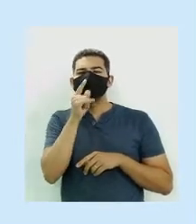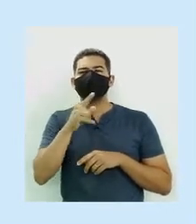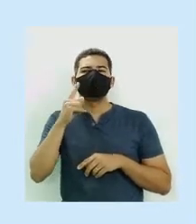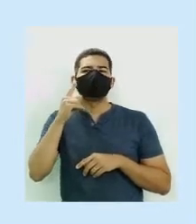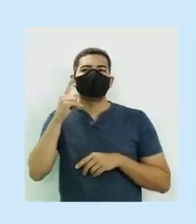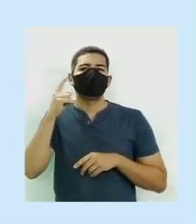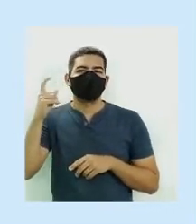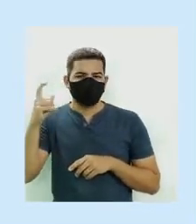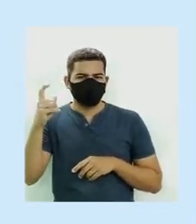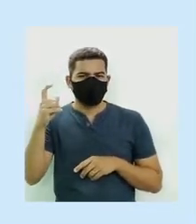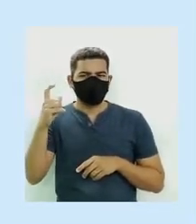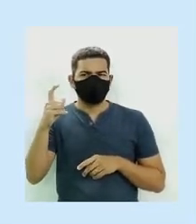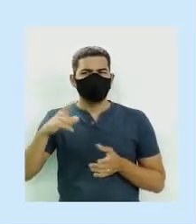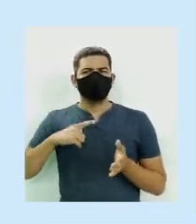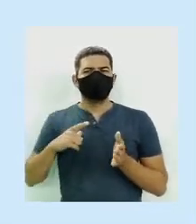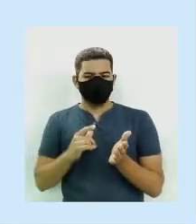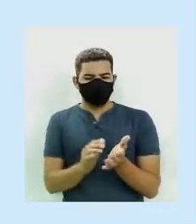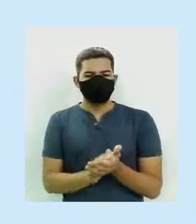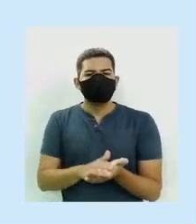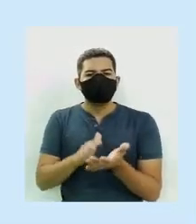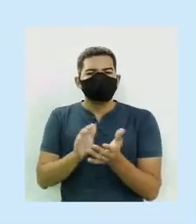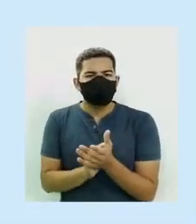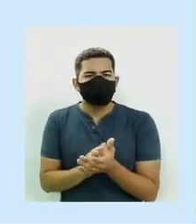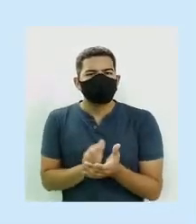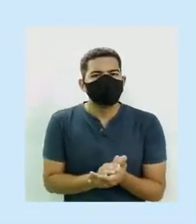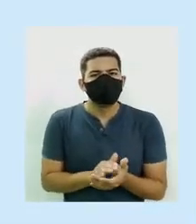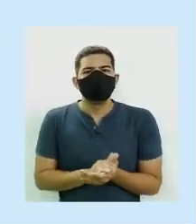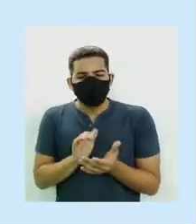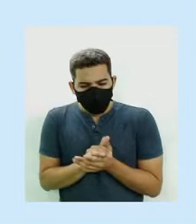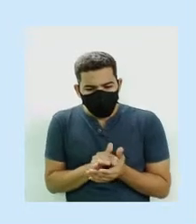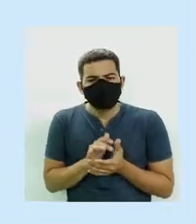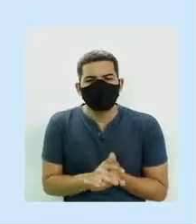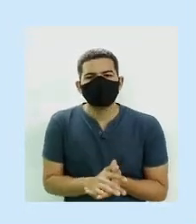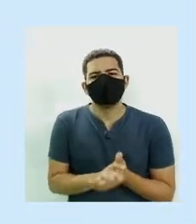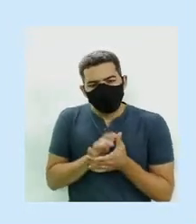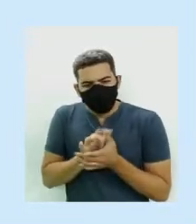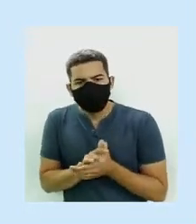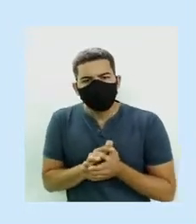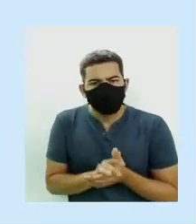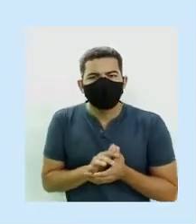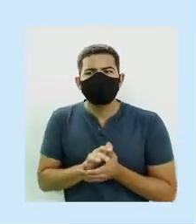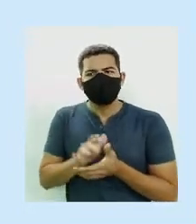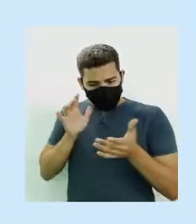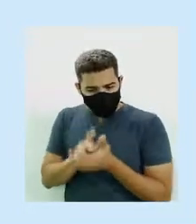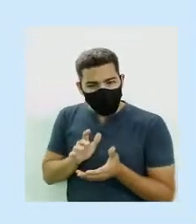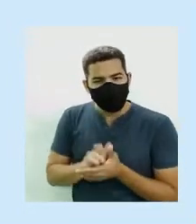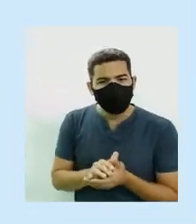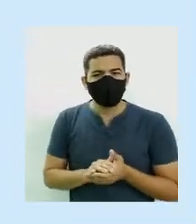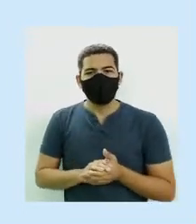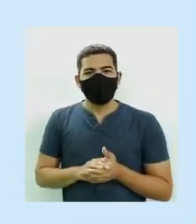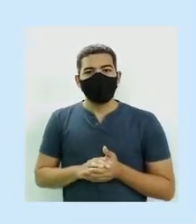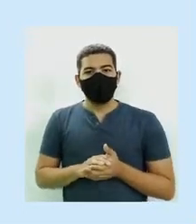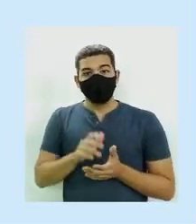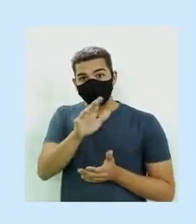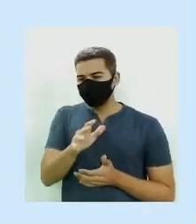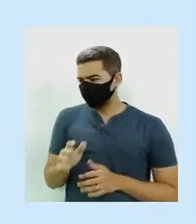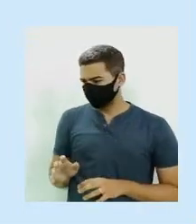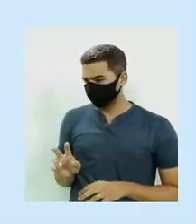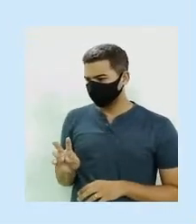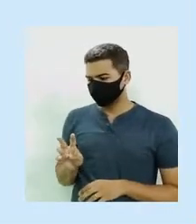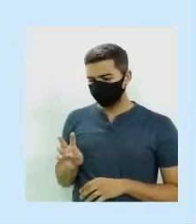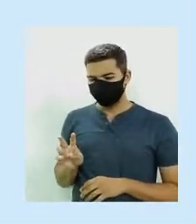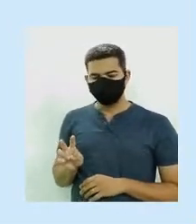O slam é aquele bater de mãos, de palmas. E ele vai fazer a gente refletir realmente, ou